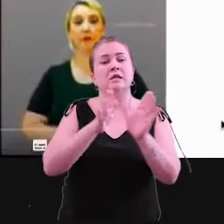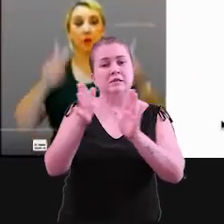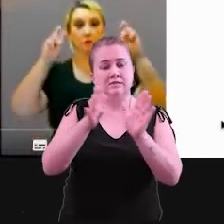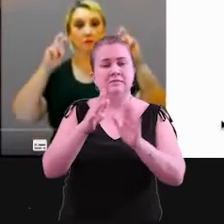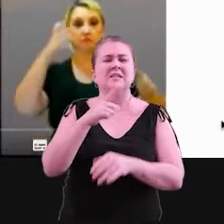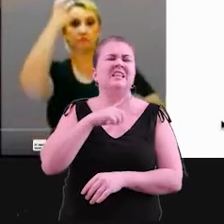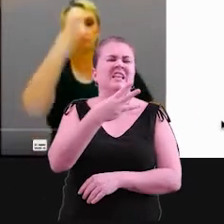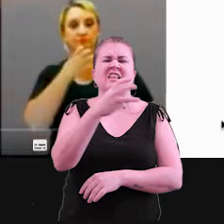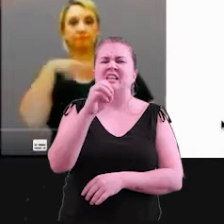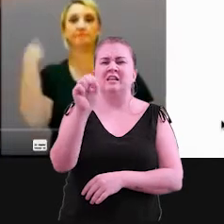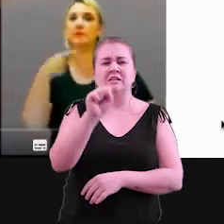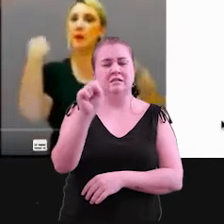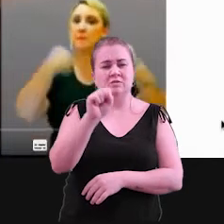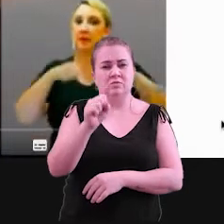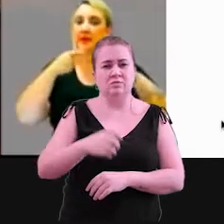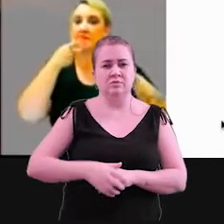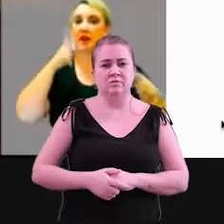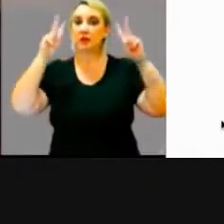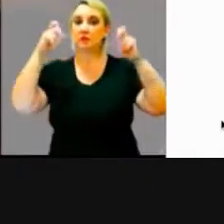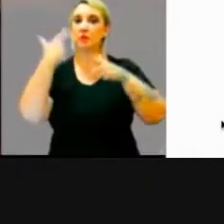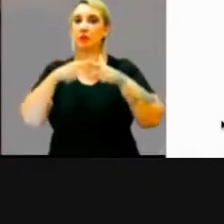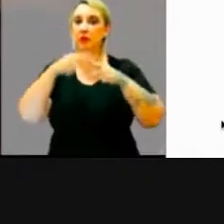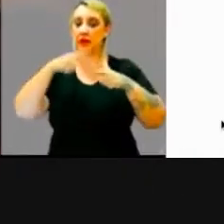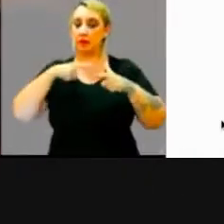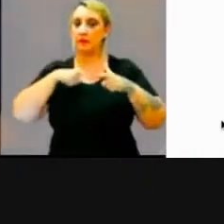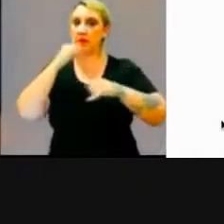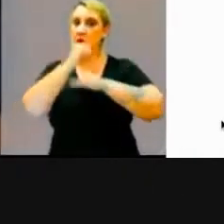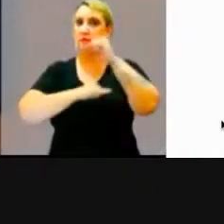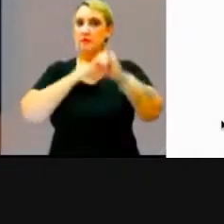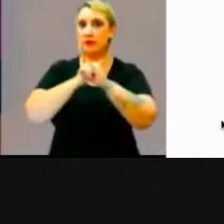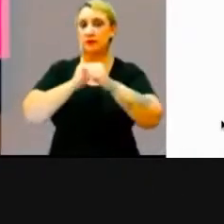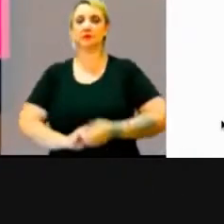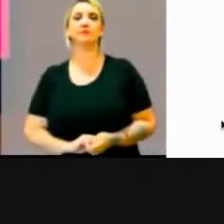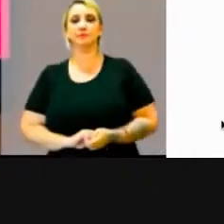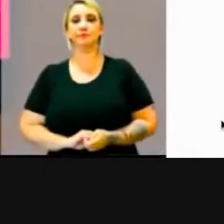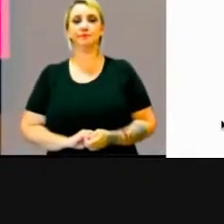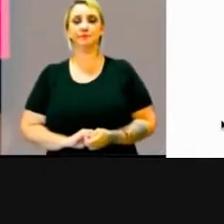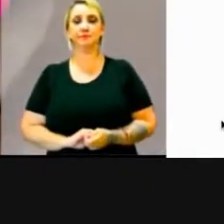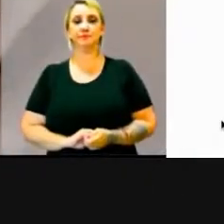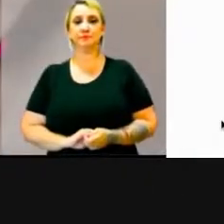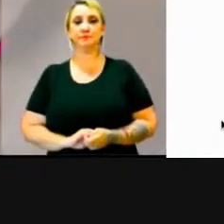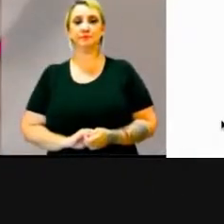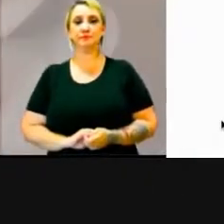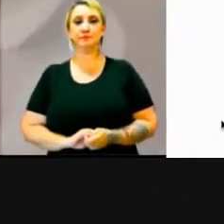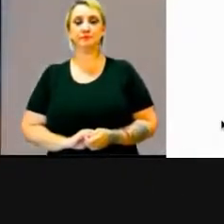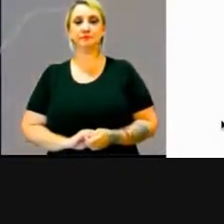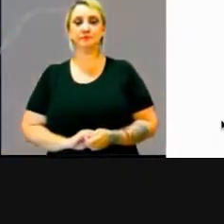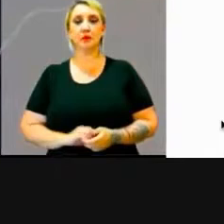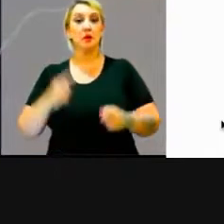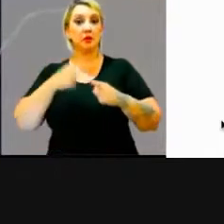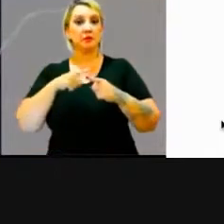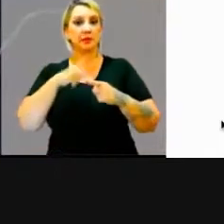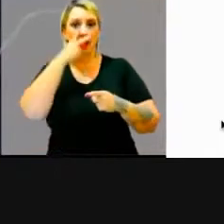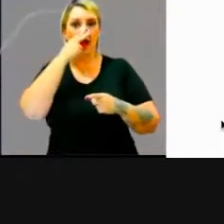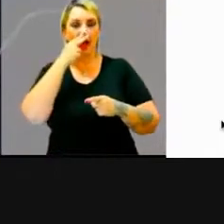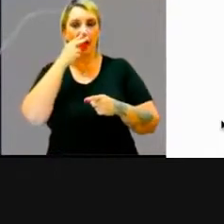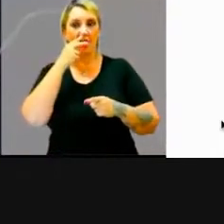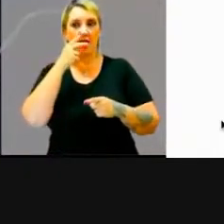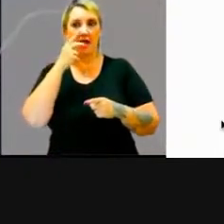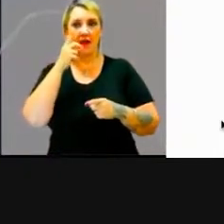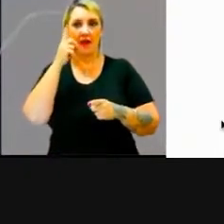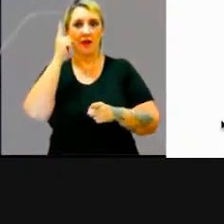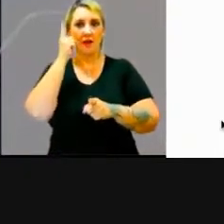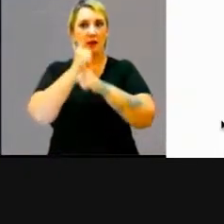O assunto é sério. A gente precisa falar sobre os problemas que eu enfrento na internet. Surgiu o texto. Como marcar um date no app, sendo sério. Porque se você acha que